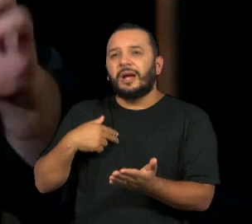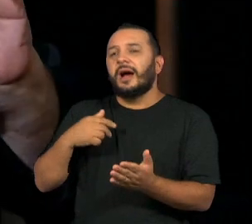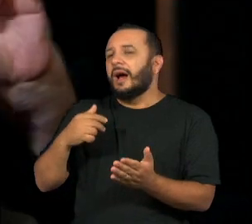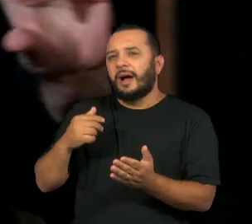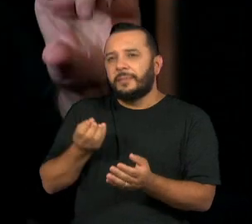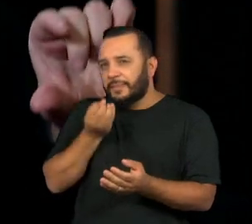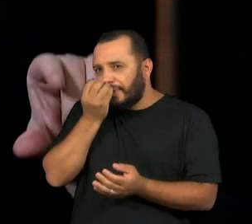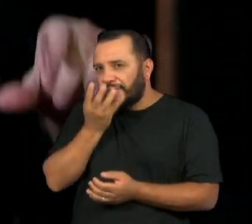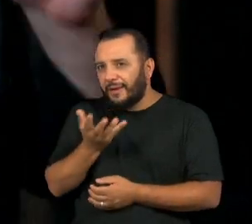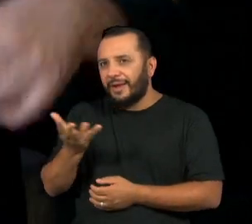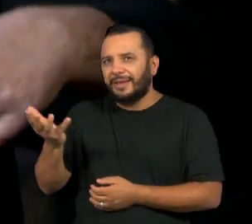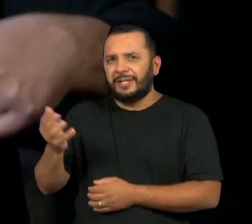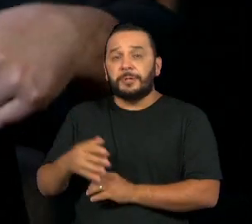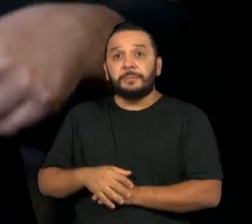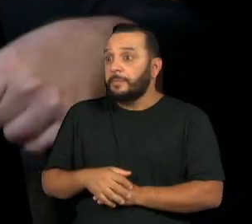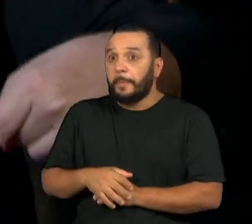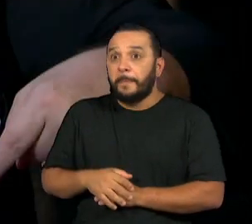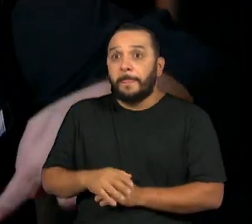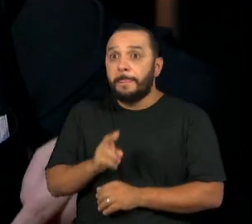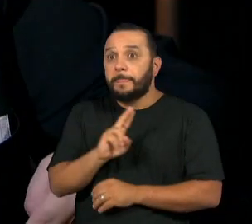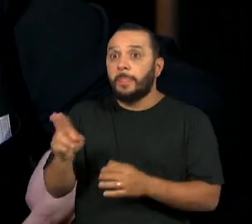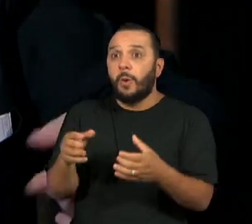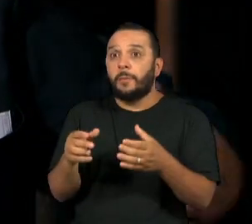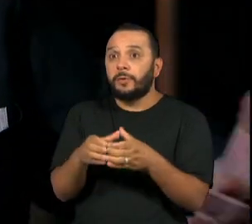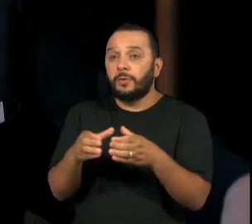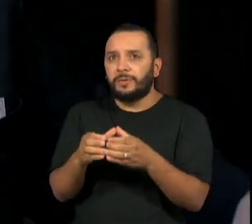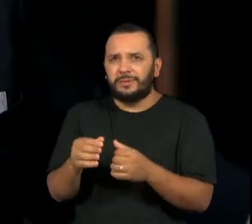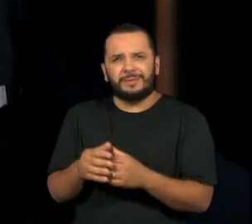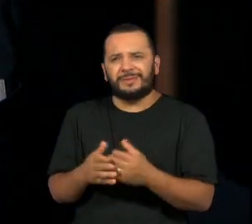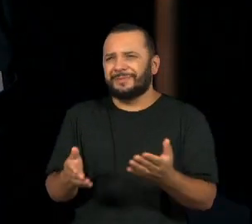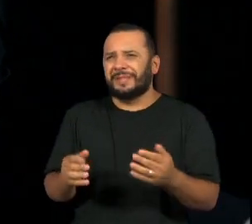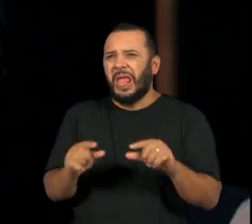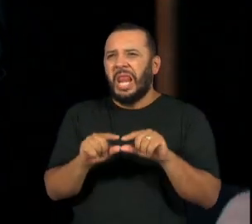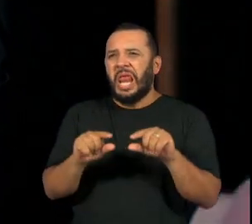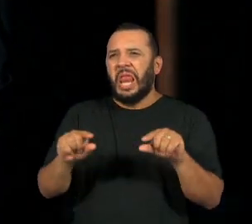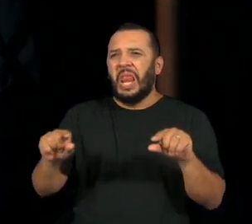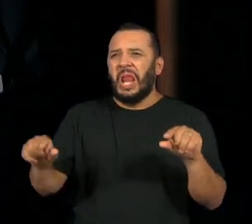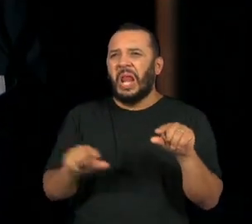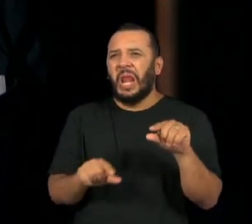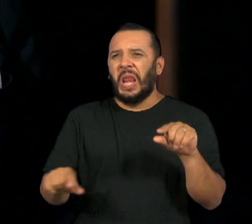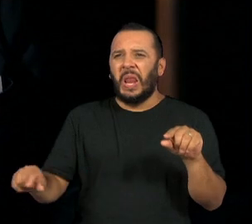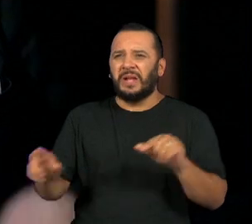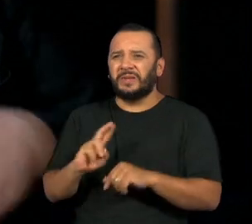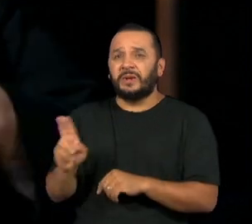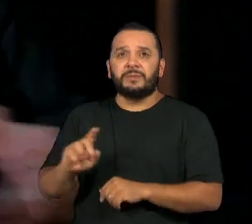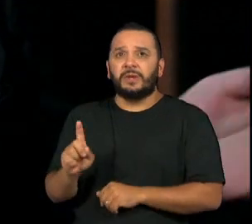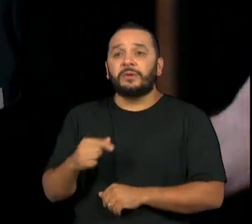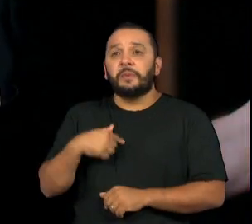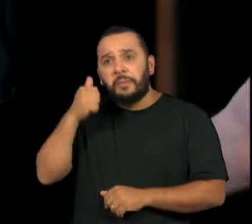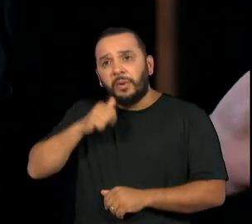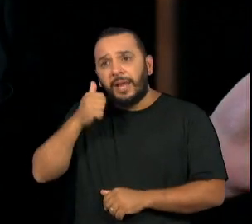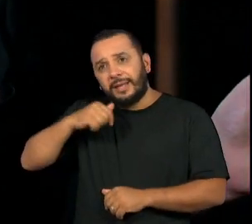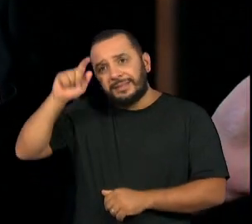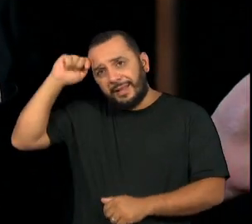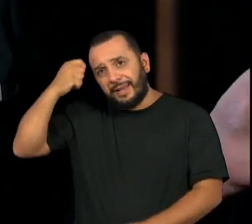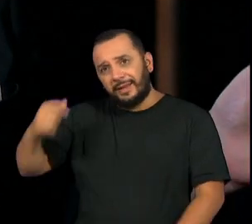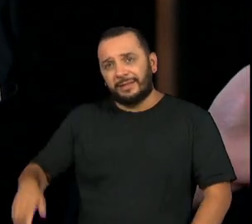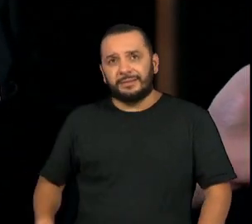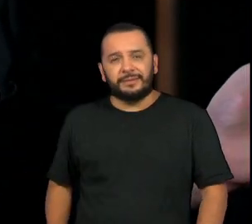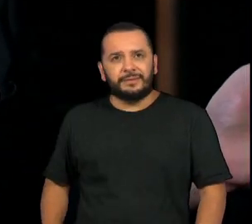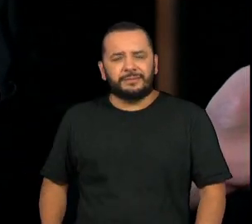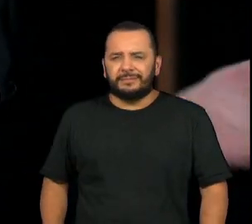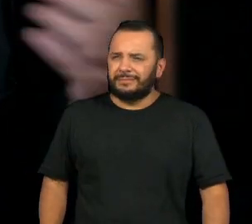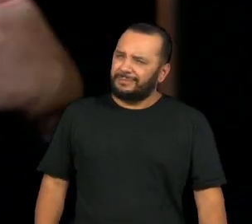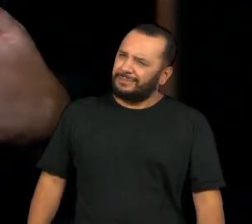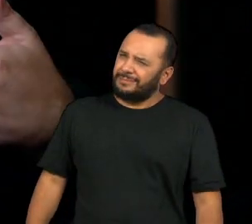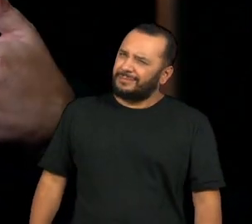suficiente? Era o nome. Eu falei, é o nome da nossa banda. O Maurício falou, não, mas é muito grande, né, André? Então vamos deixar só mulheres negras. Aí ele